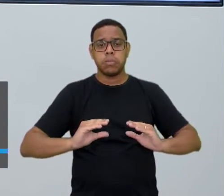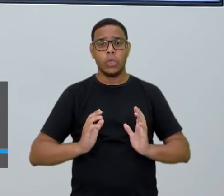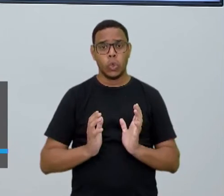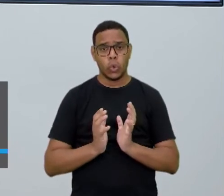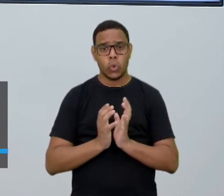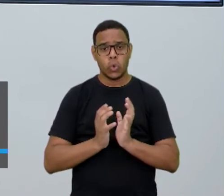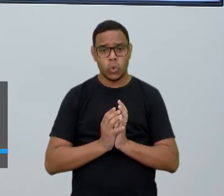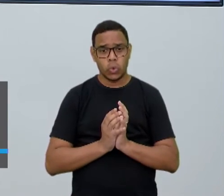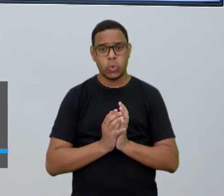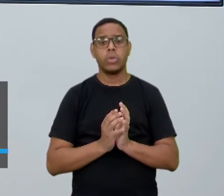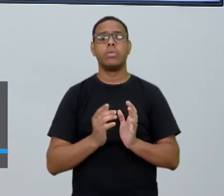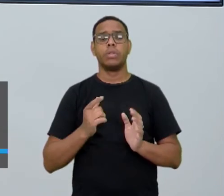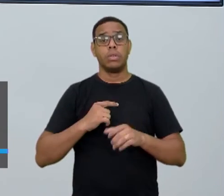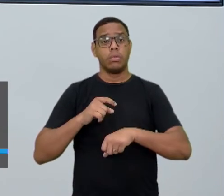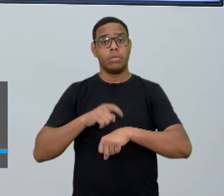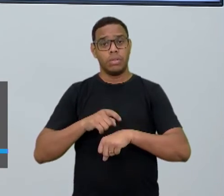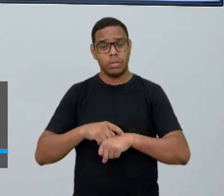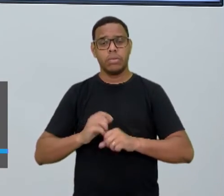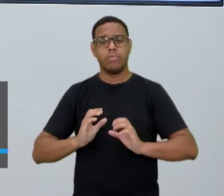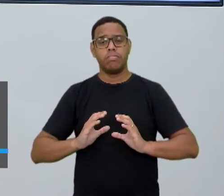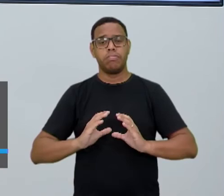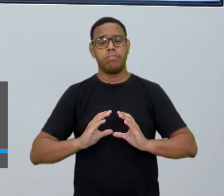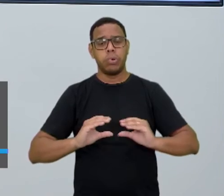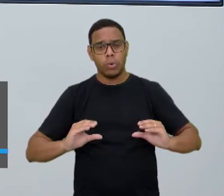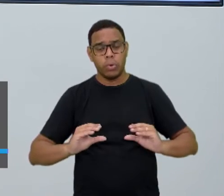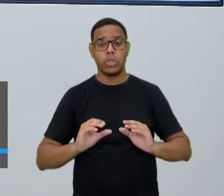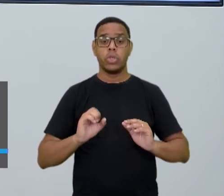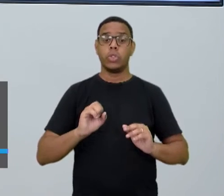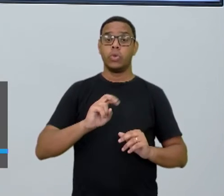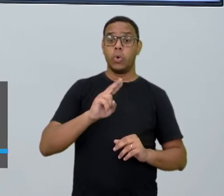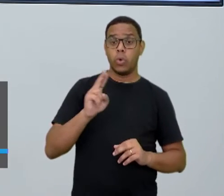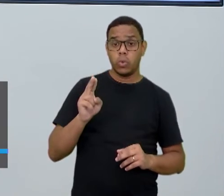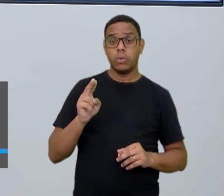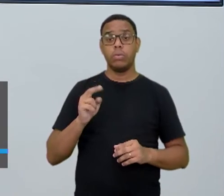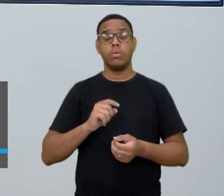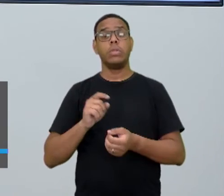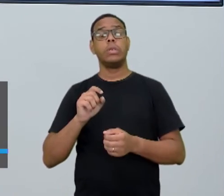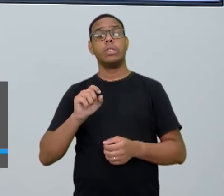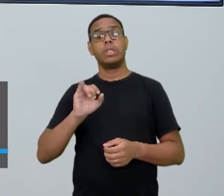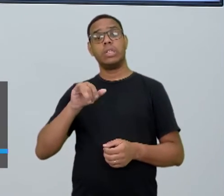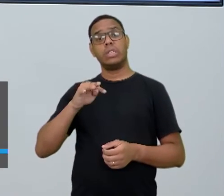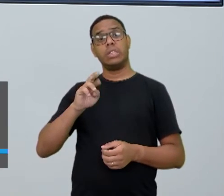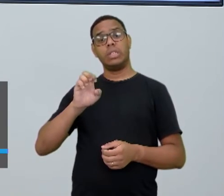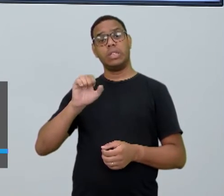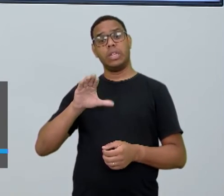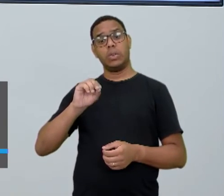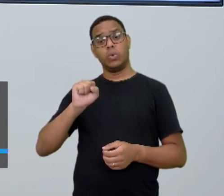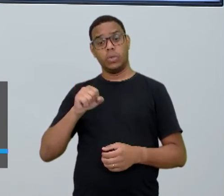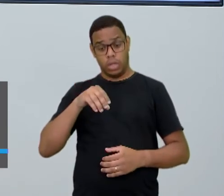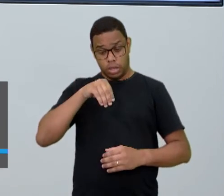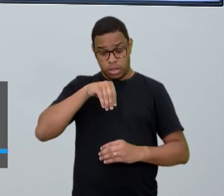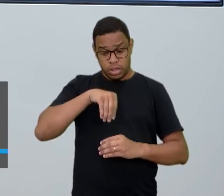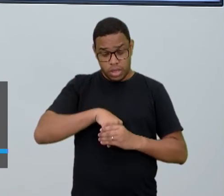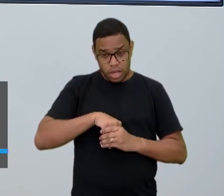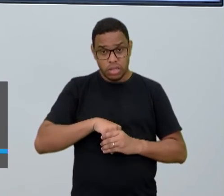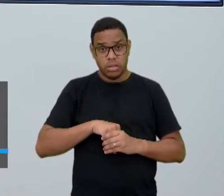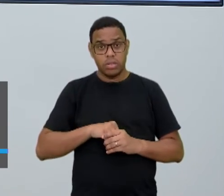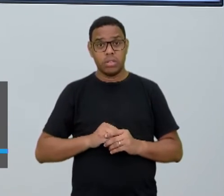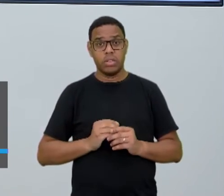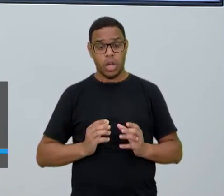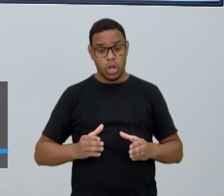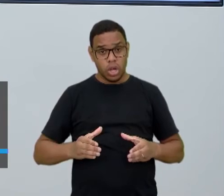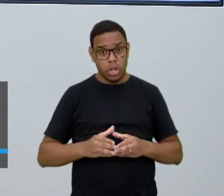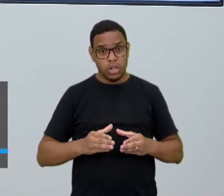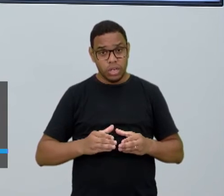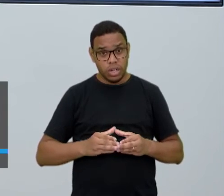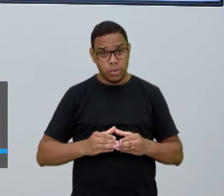presente no trato gastrointestinal, ou ainda a presença dos nervos intrínsecos que estão ali no interior das paredes dos